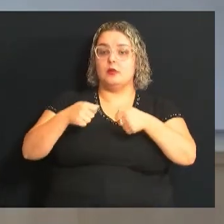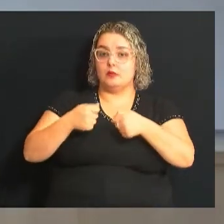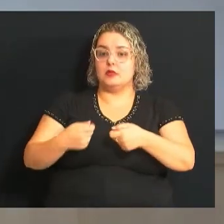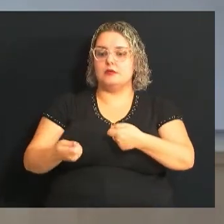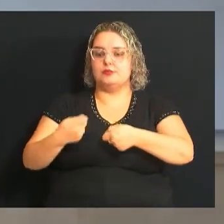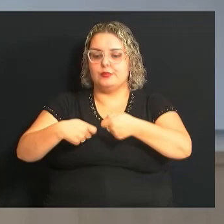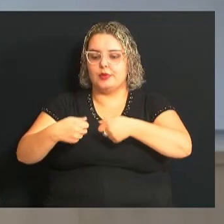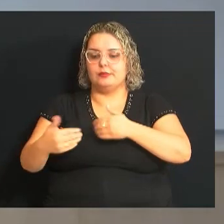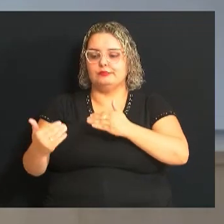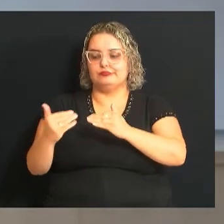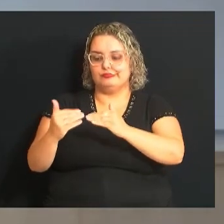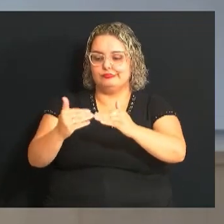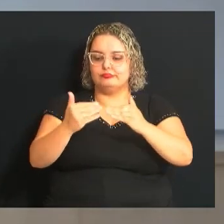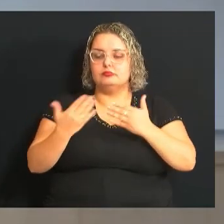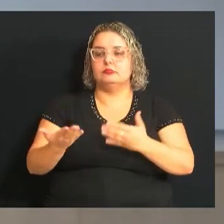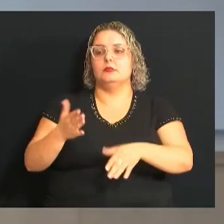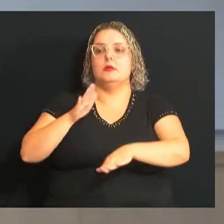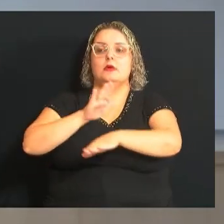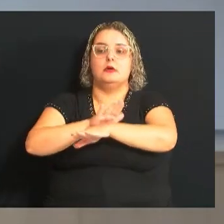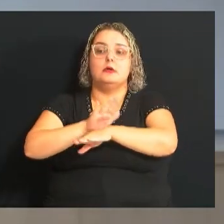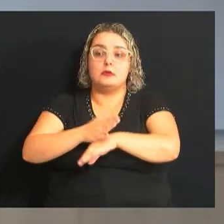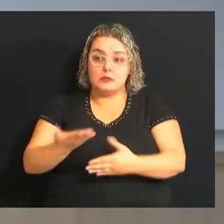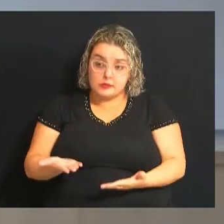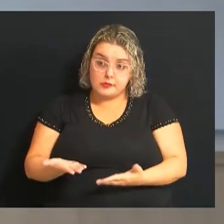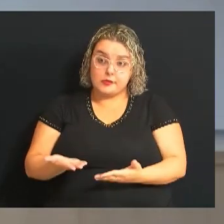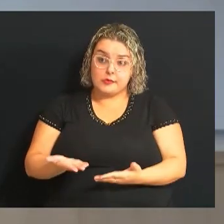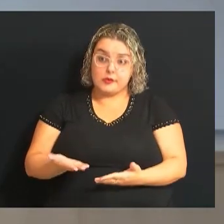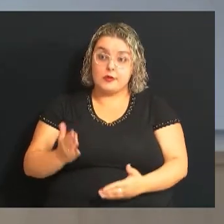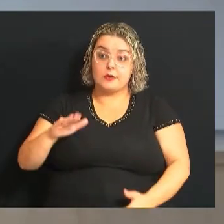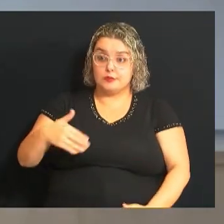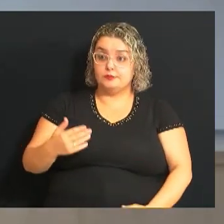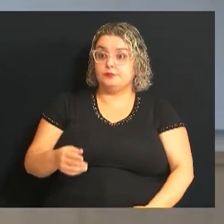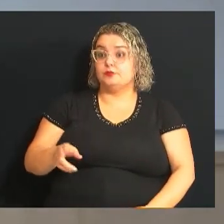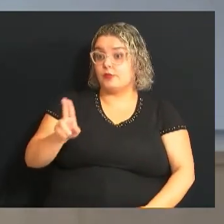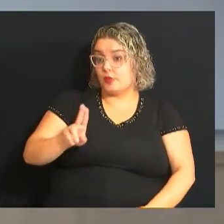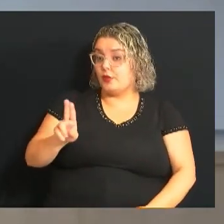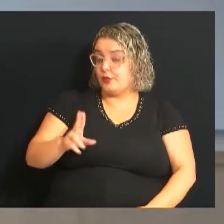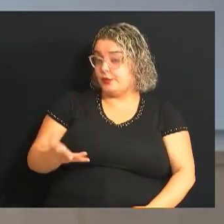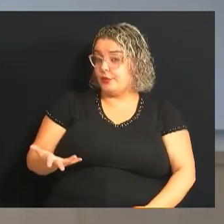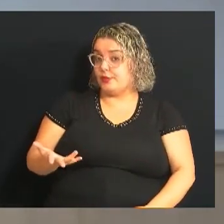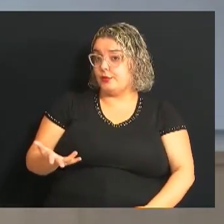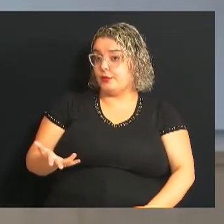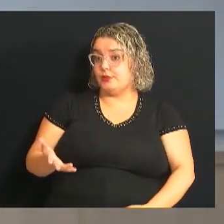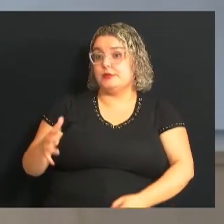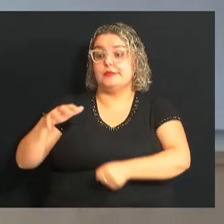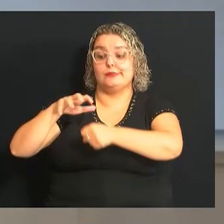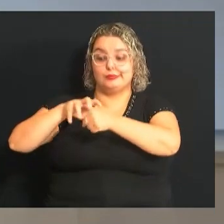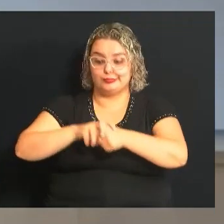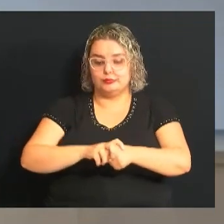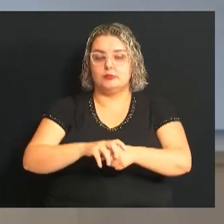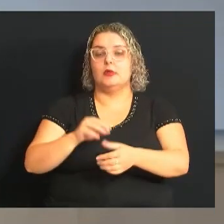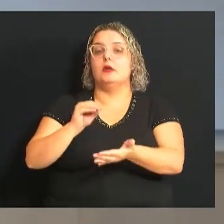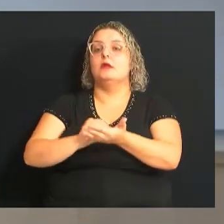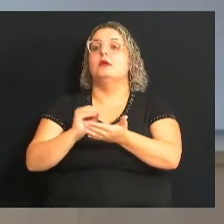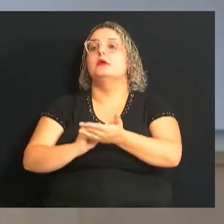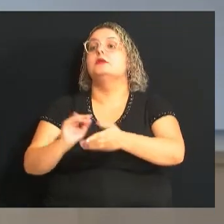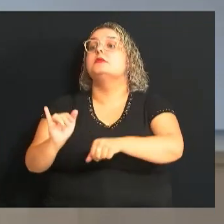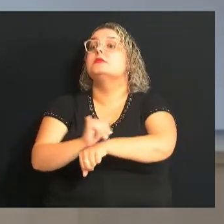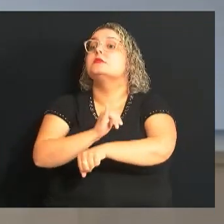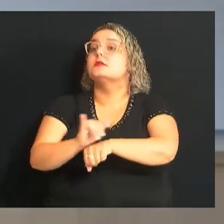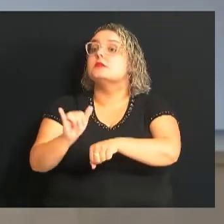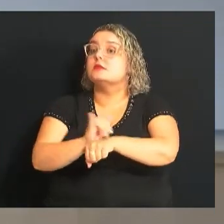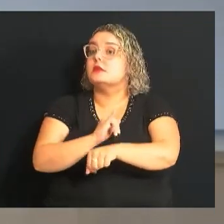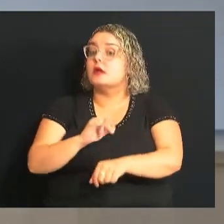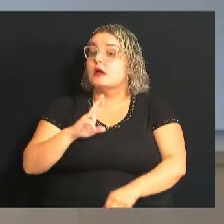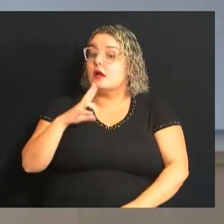ali para ajudar, porque quando a gente usa a ameaça, é porque está faltando ferramentas para resolver esse conflito.